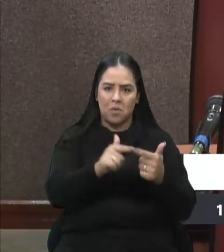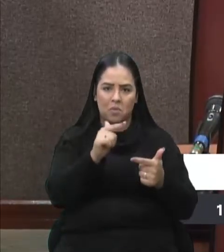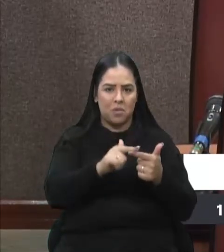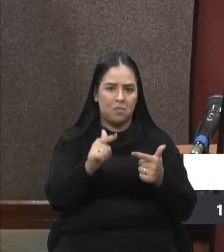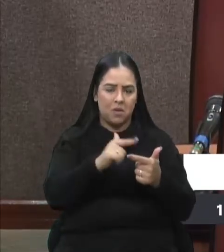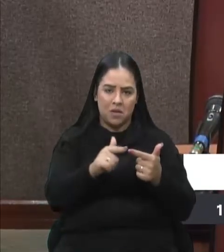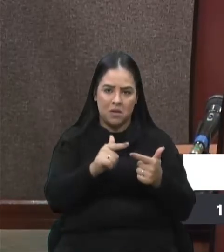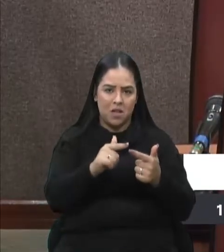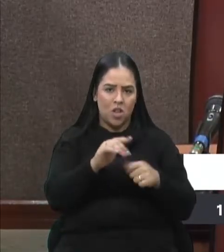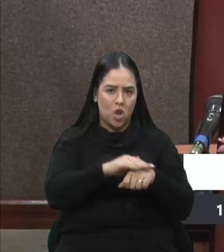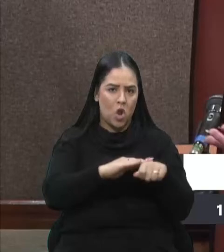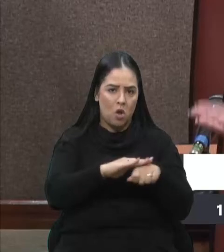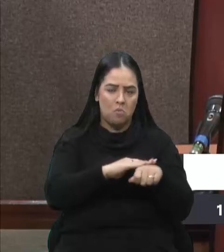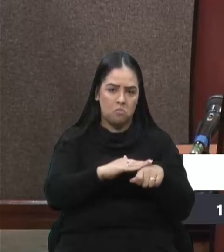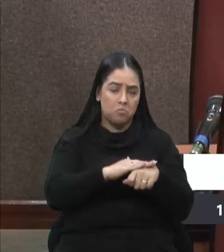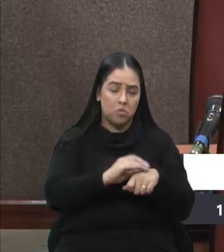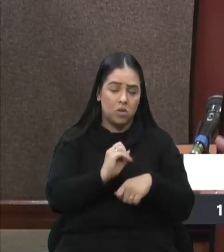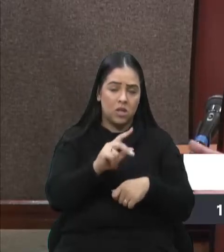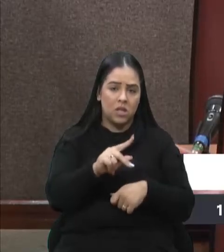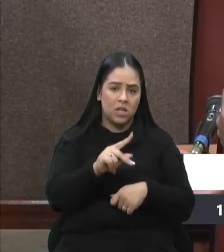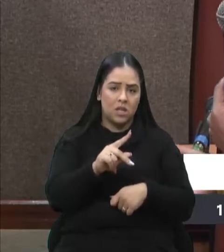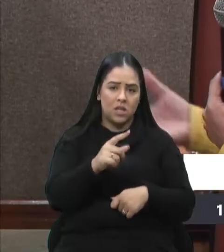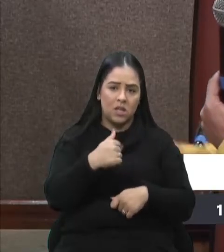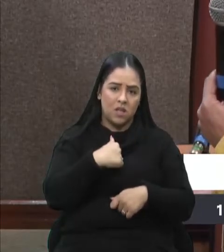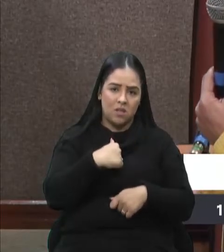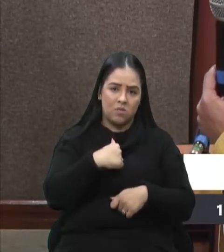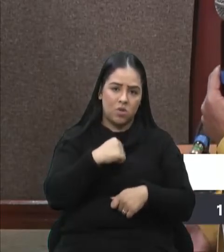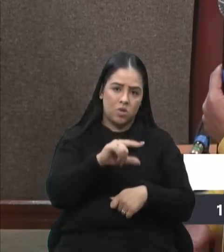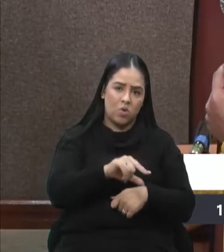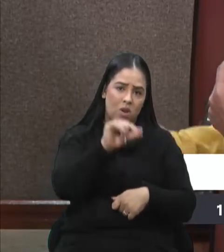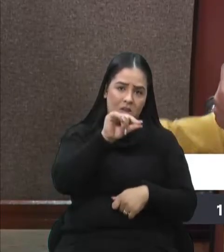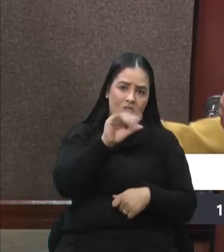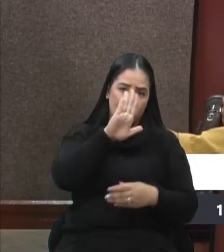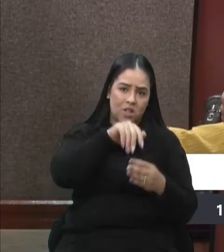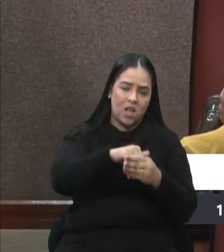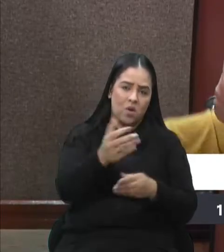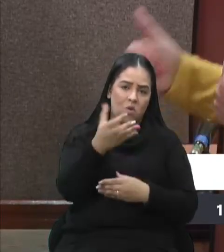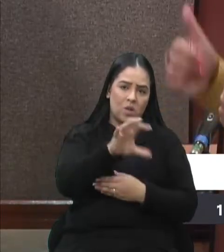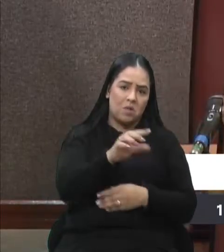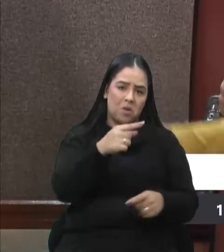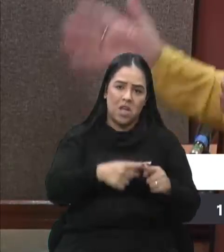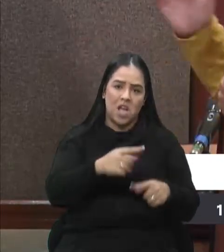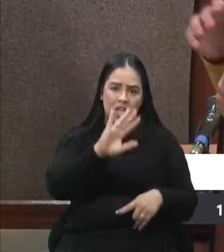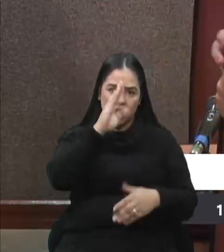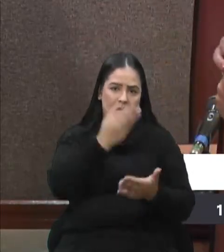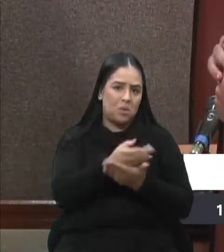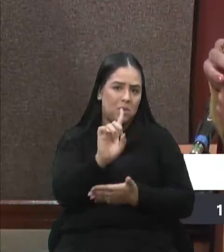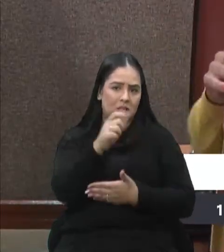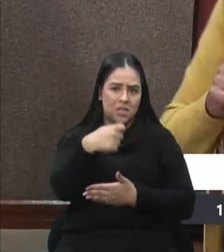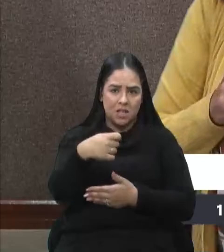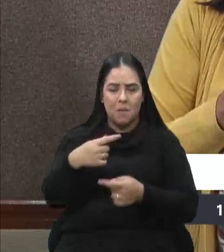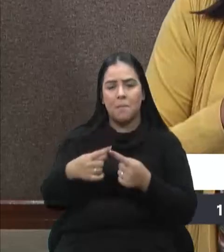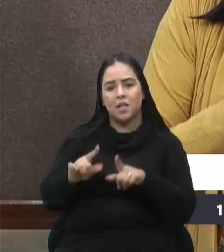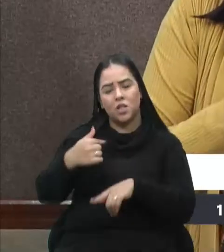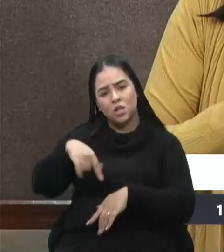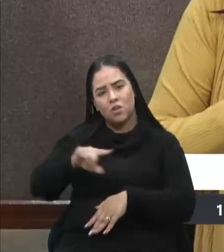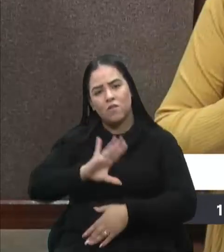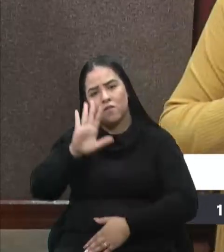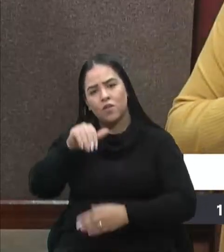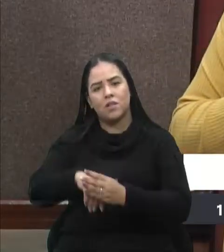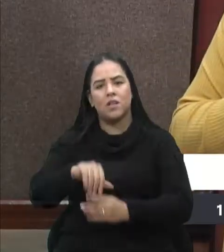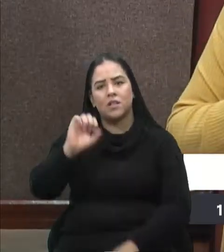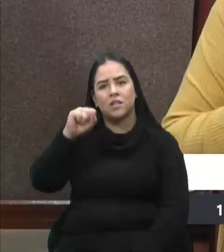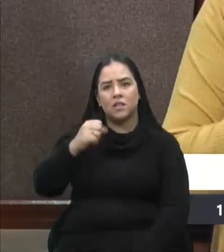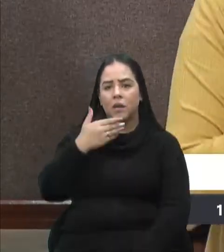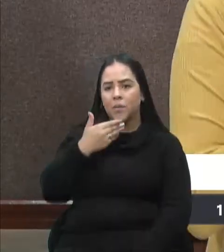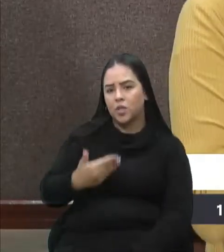a diálogo. Ok, vamos lá. Eu preferiria votar contrário, porque eu acho que é um desserviço. Mas vamos votar favorável a esse pedido